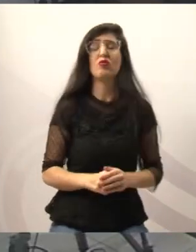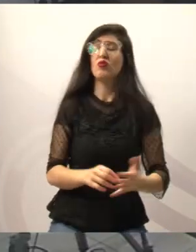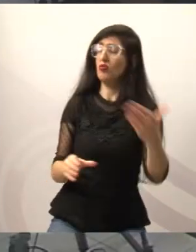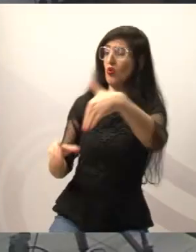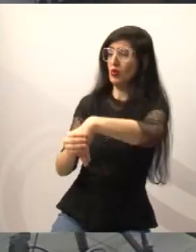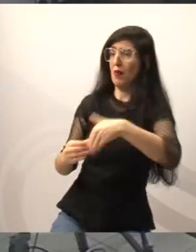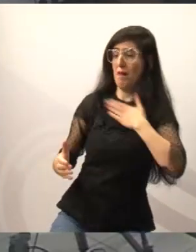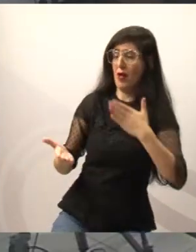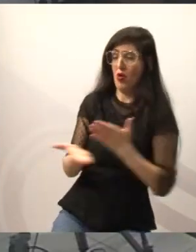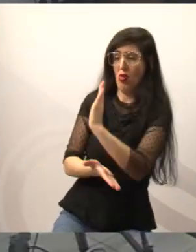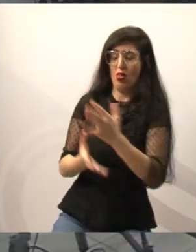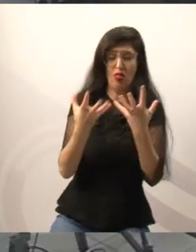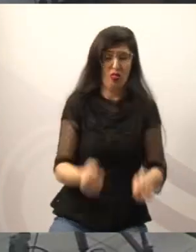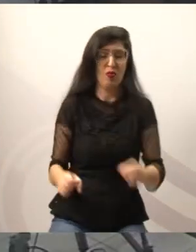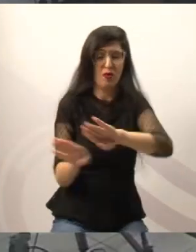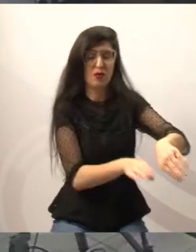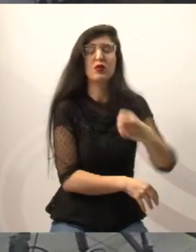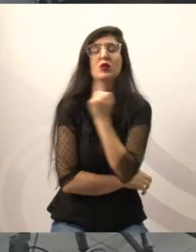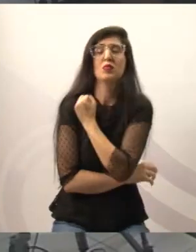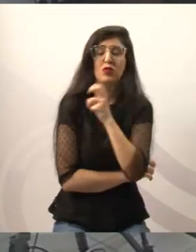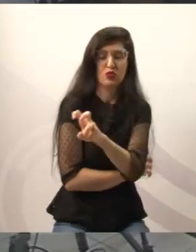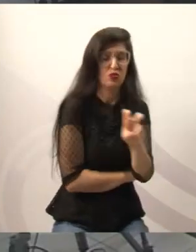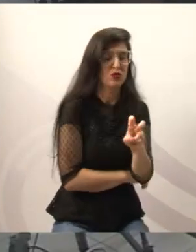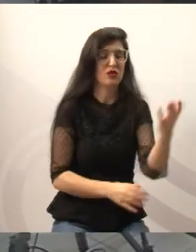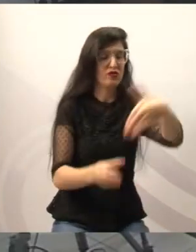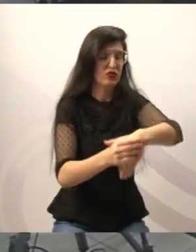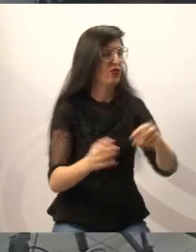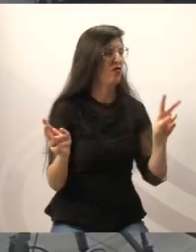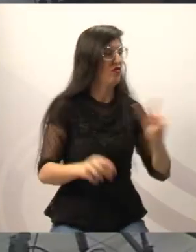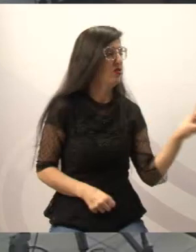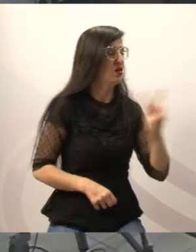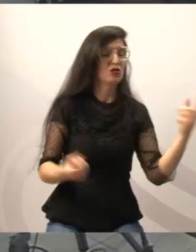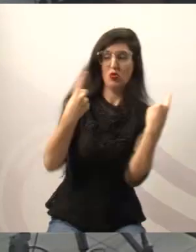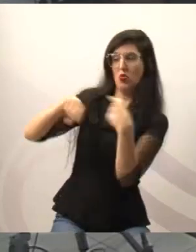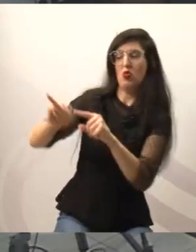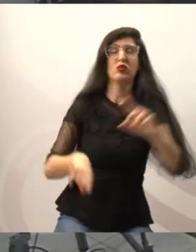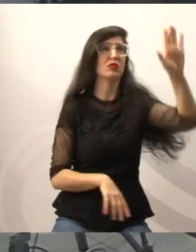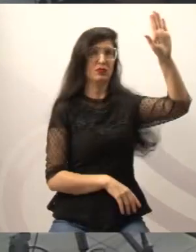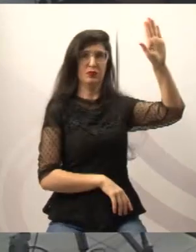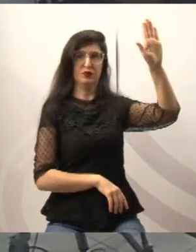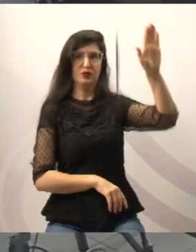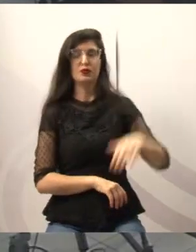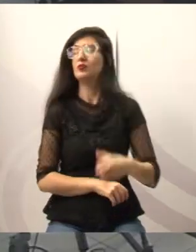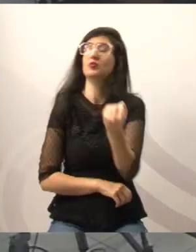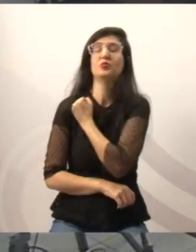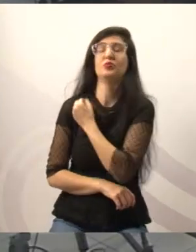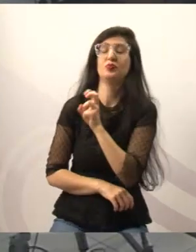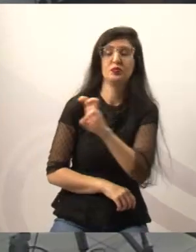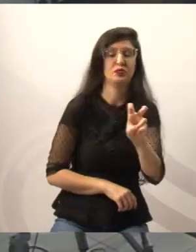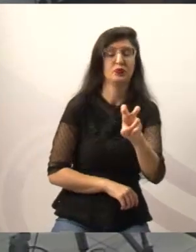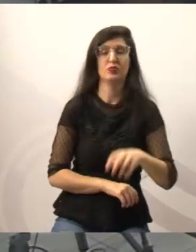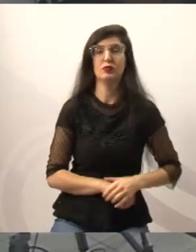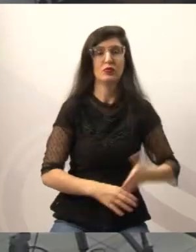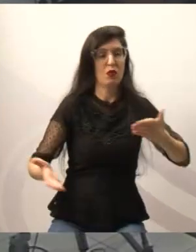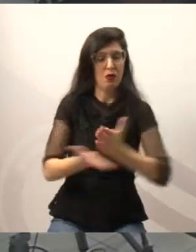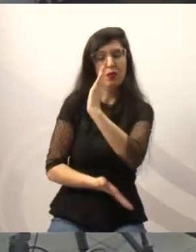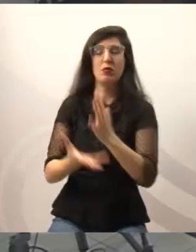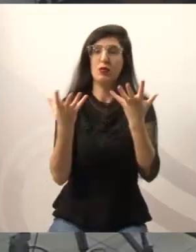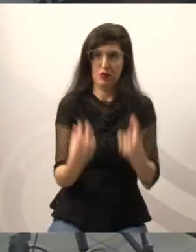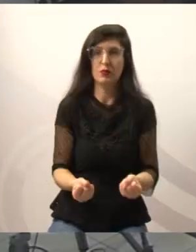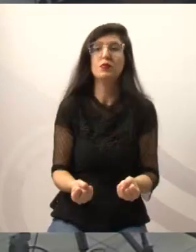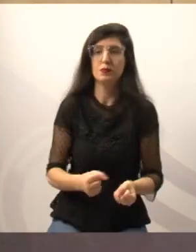Pedido de informações 55 em votação. Os vereadores contrários se manifestem levantando o braço. Pedido de informações